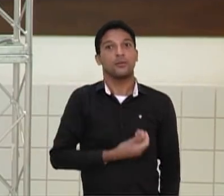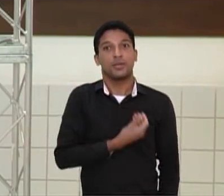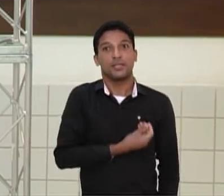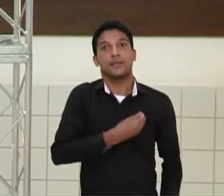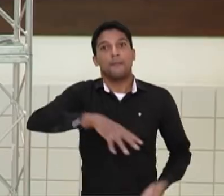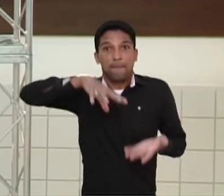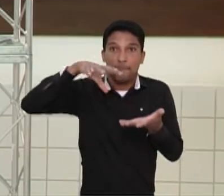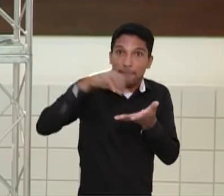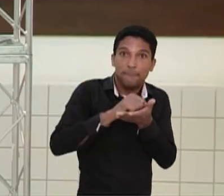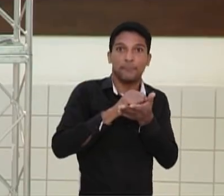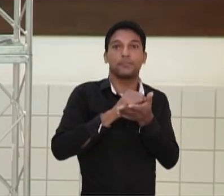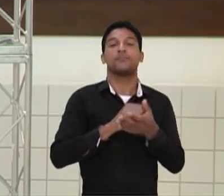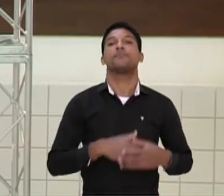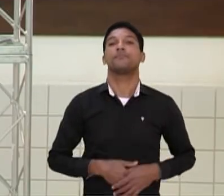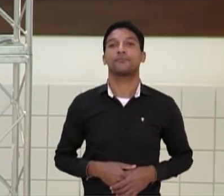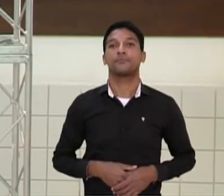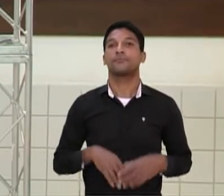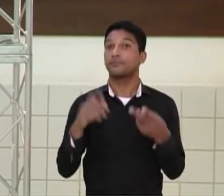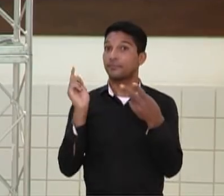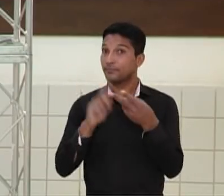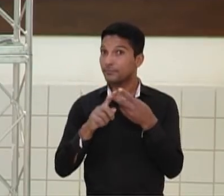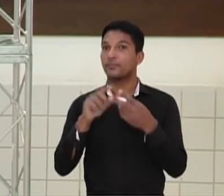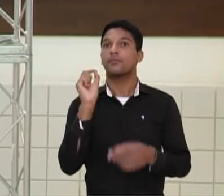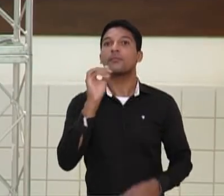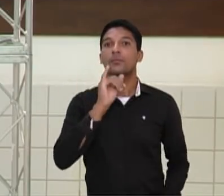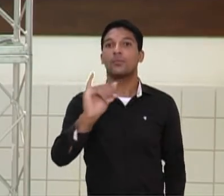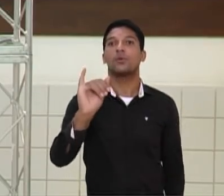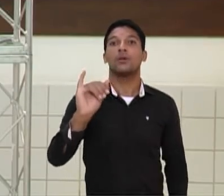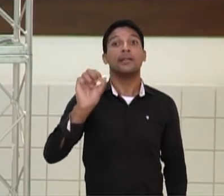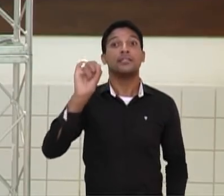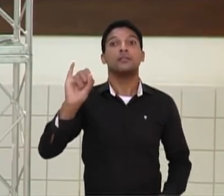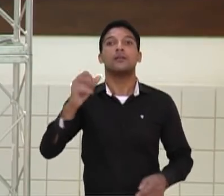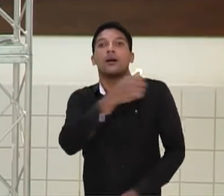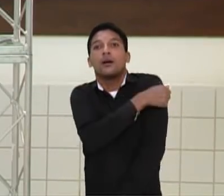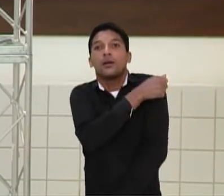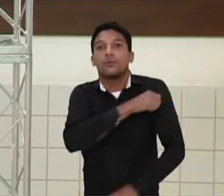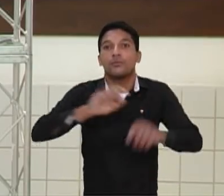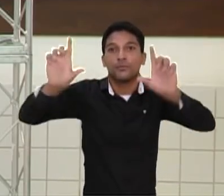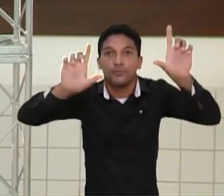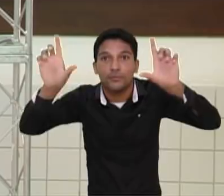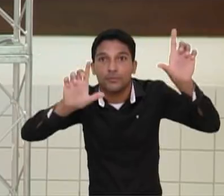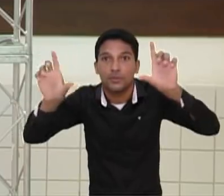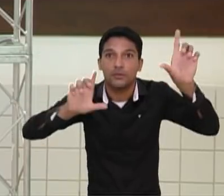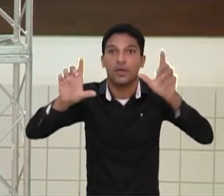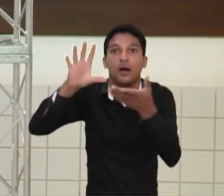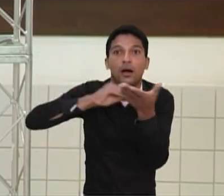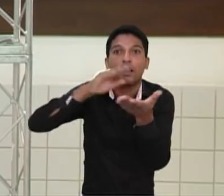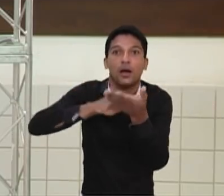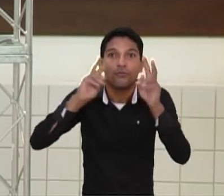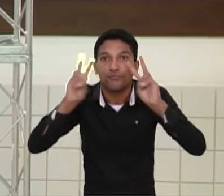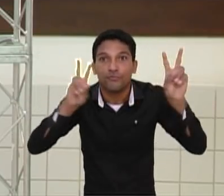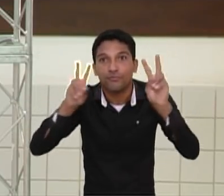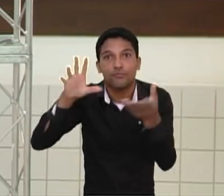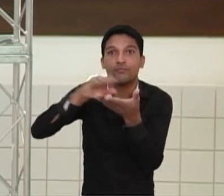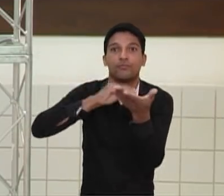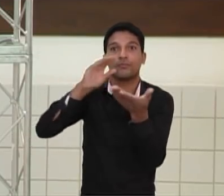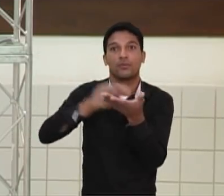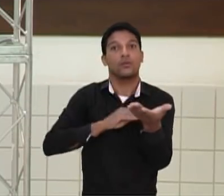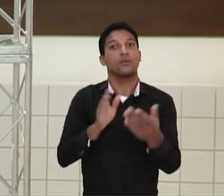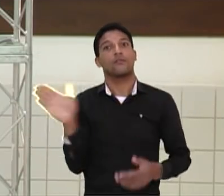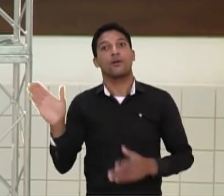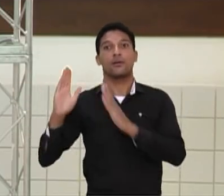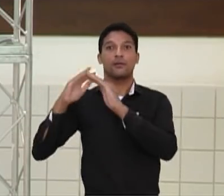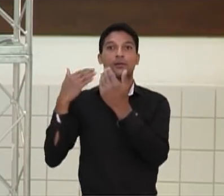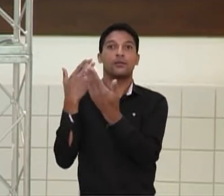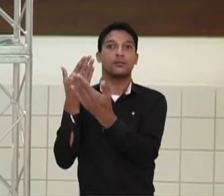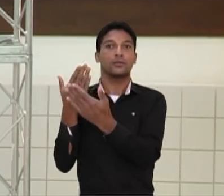Em segundo lugar, se você nos assiste apenas pela TV, entre em contato com a sua escola, retire o material necessário para que